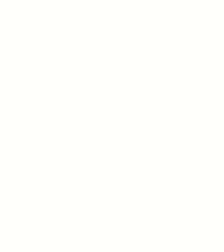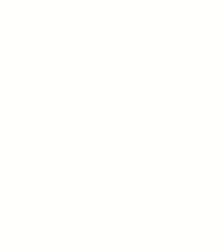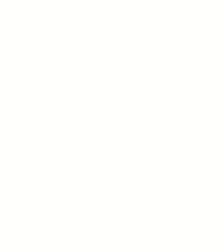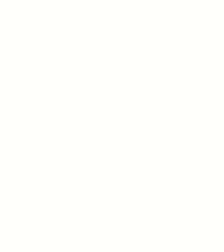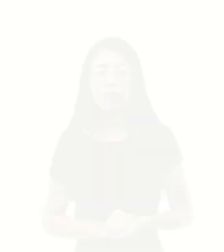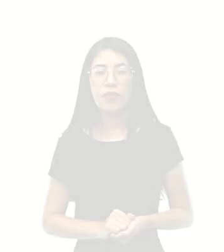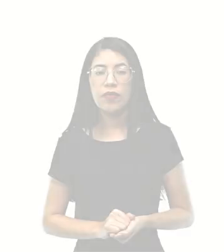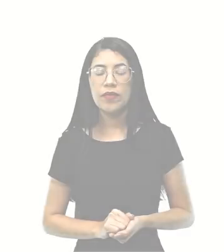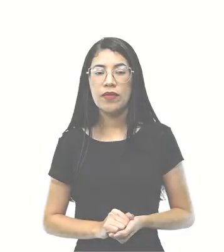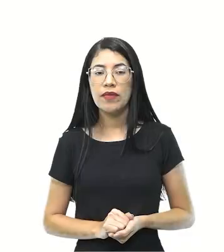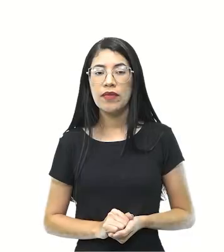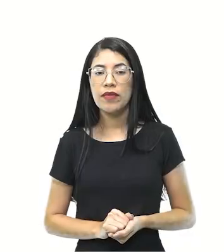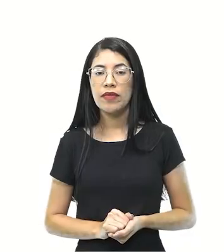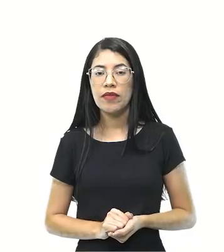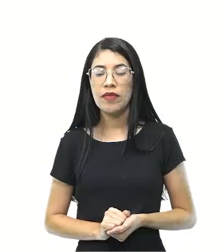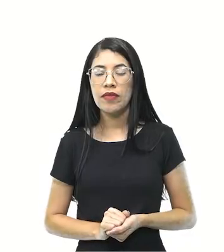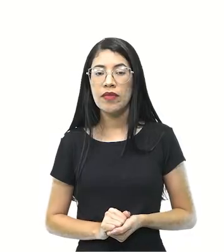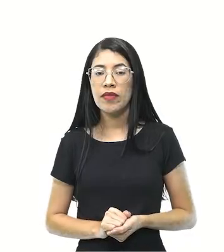em breve.